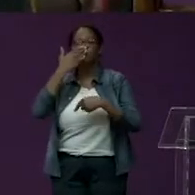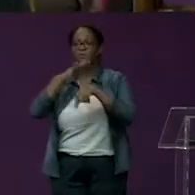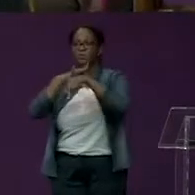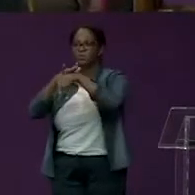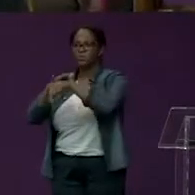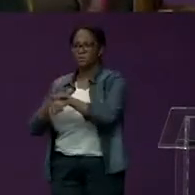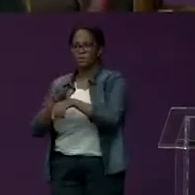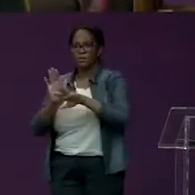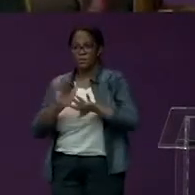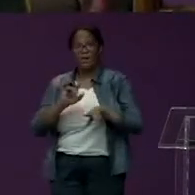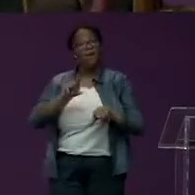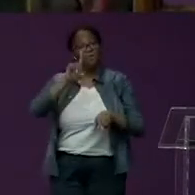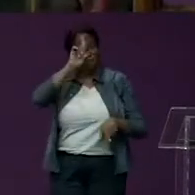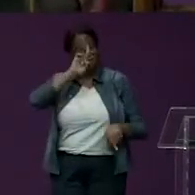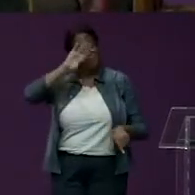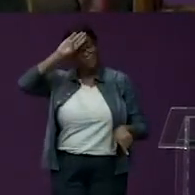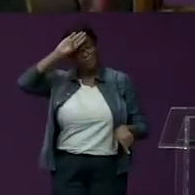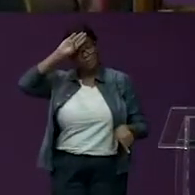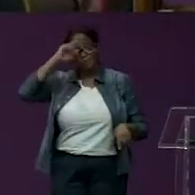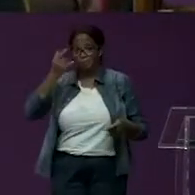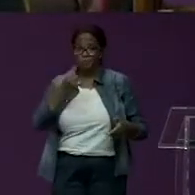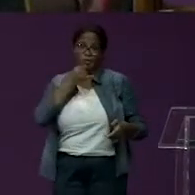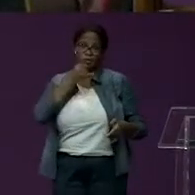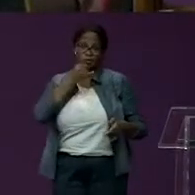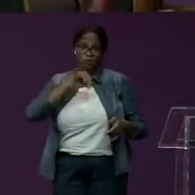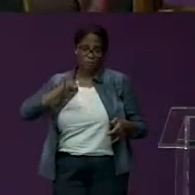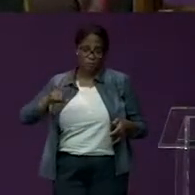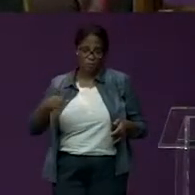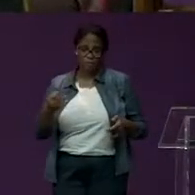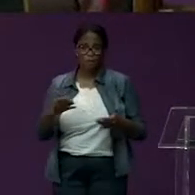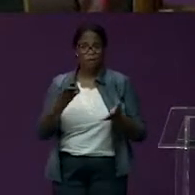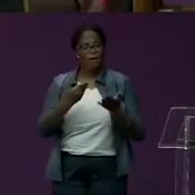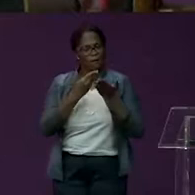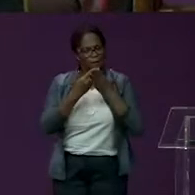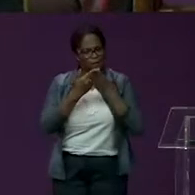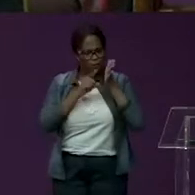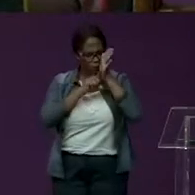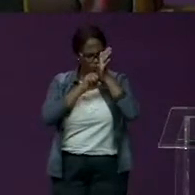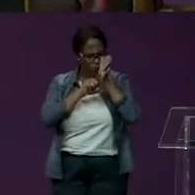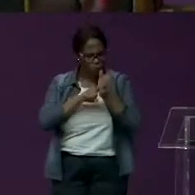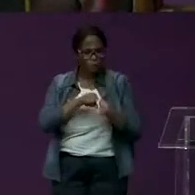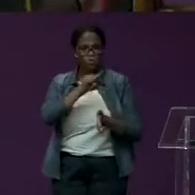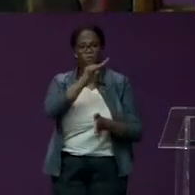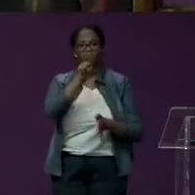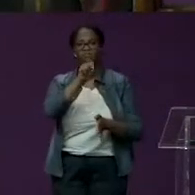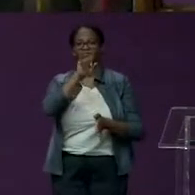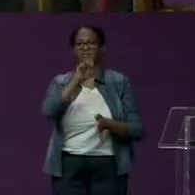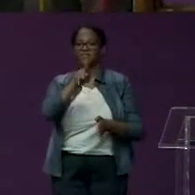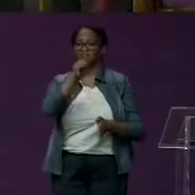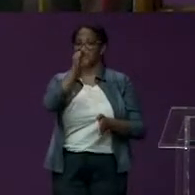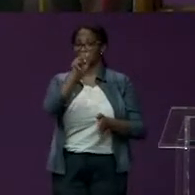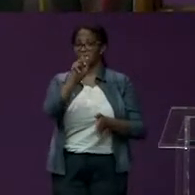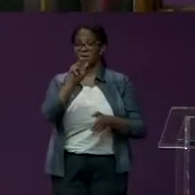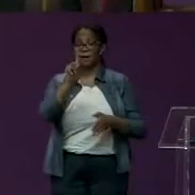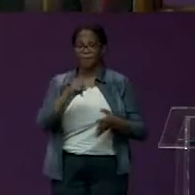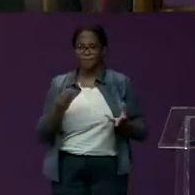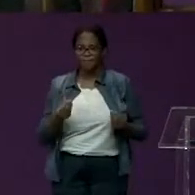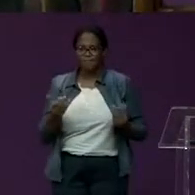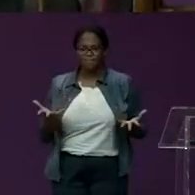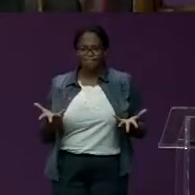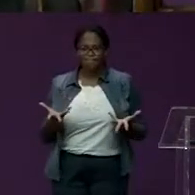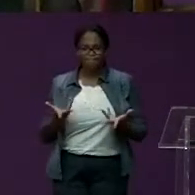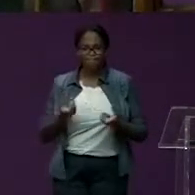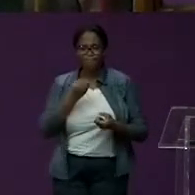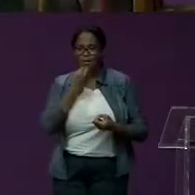caso mesmo em febre amarela, né? E também foi feito estudo no caso de zika. Então, assim, é uma riqueza, um